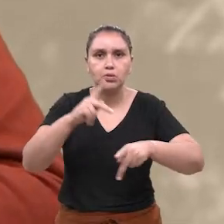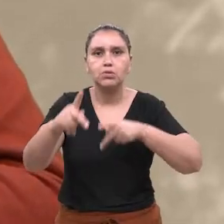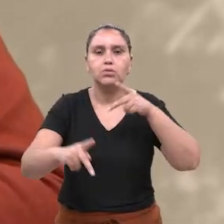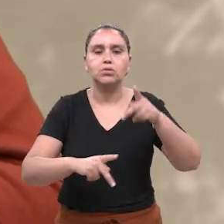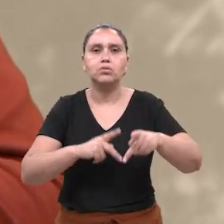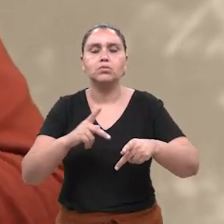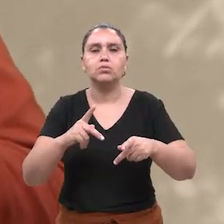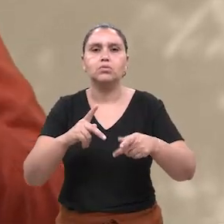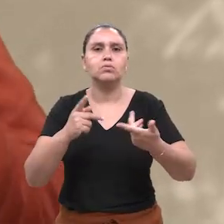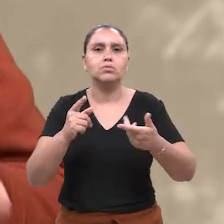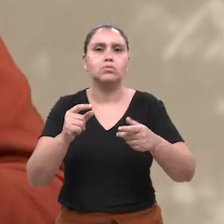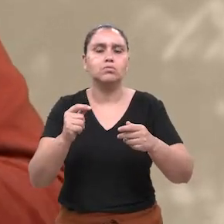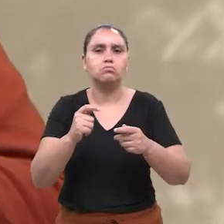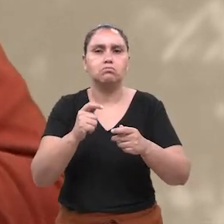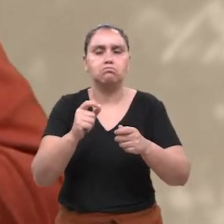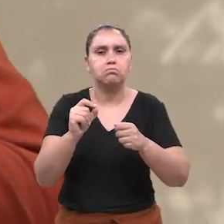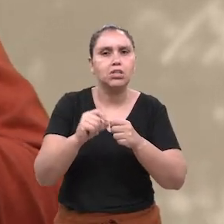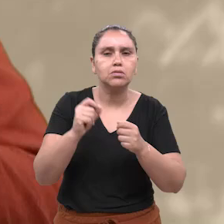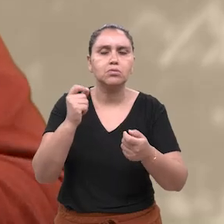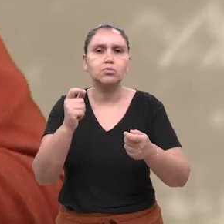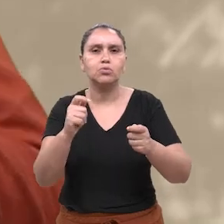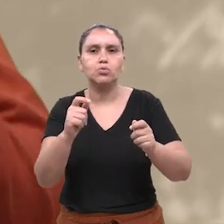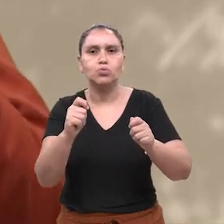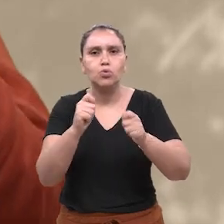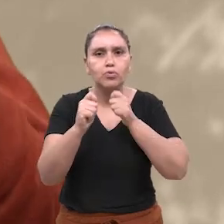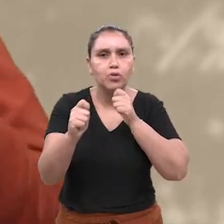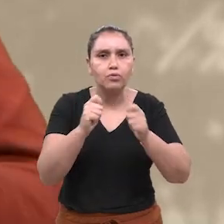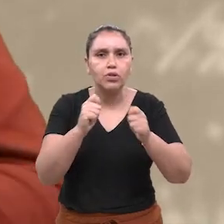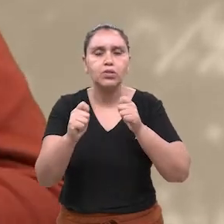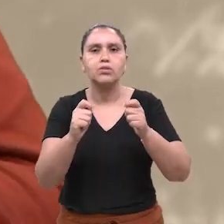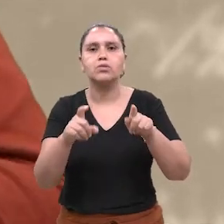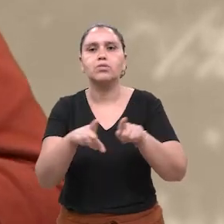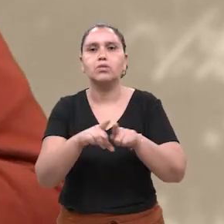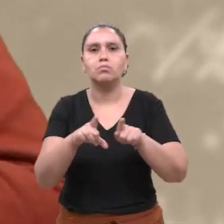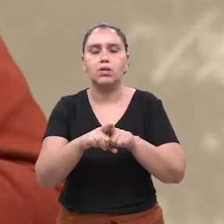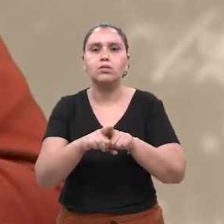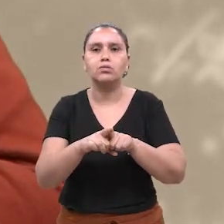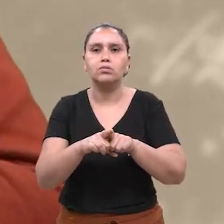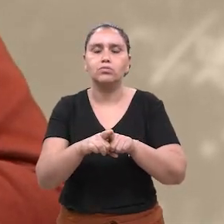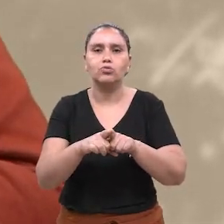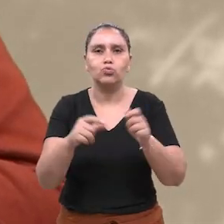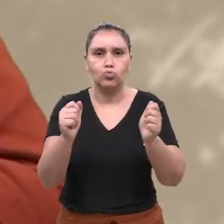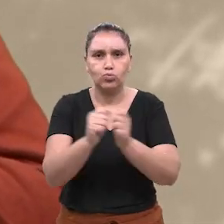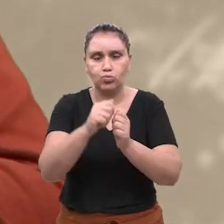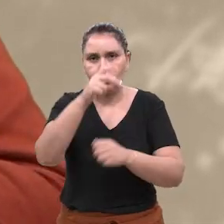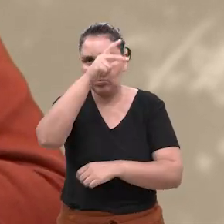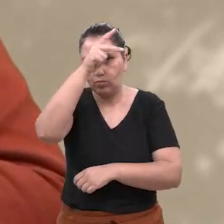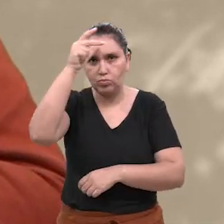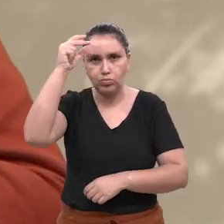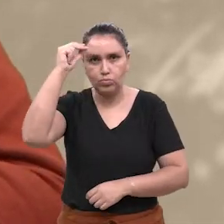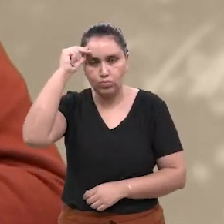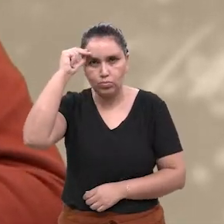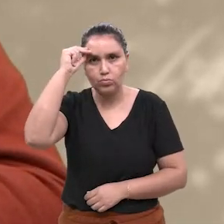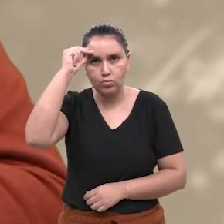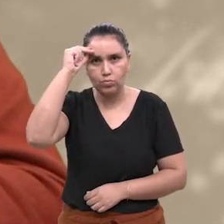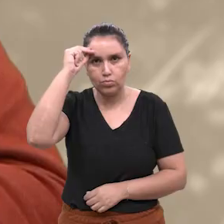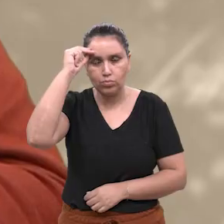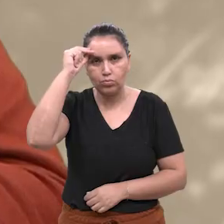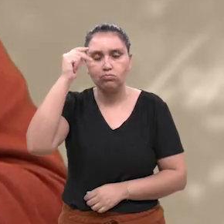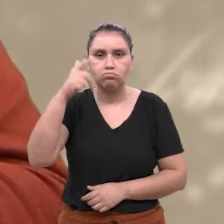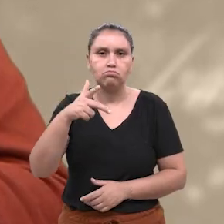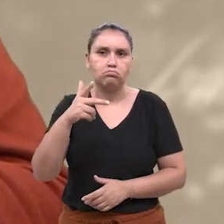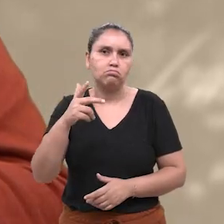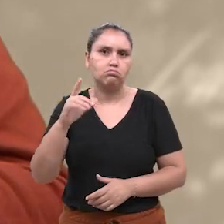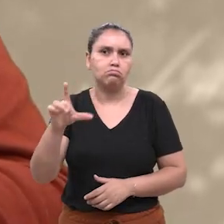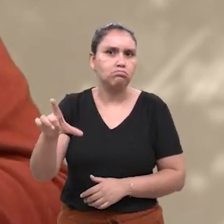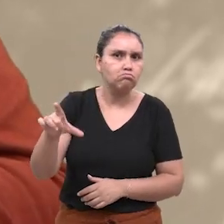inclusive fazendo enquete, fazendo entrevista, dando coletivas junto com o prefeito municipal na época, o Luiz Francisco